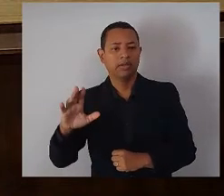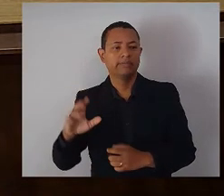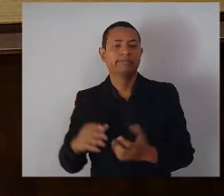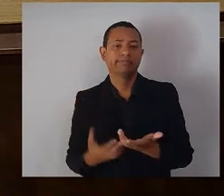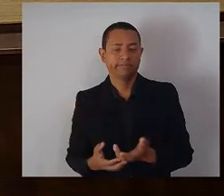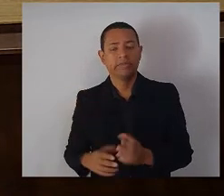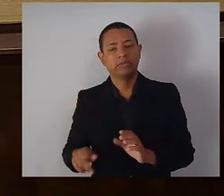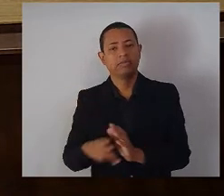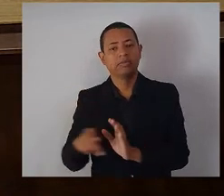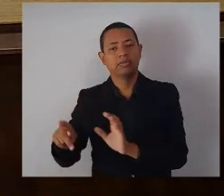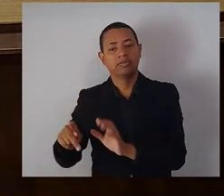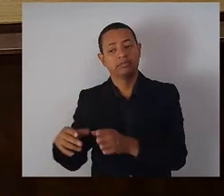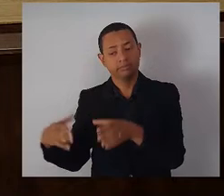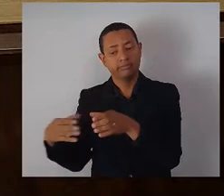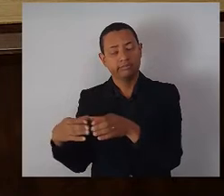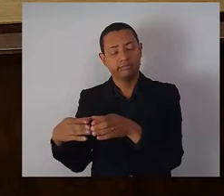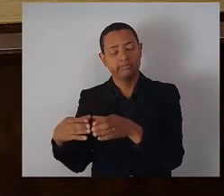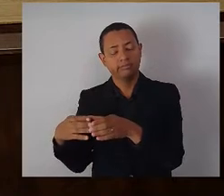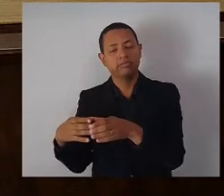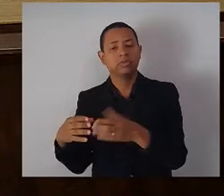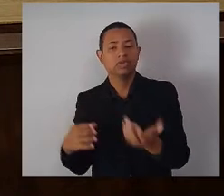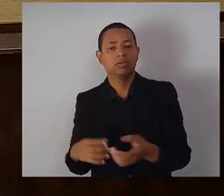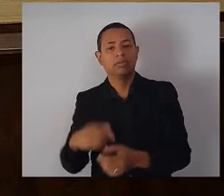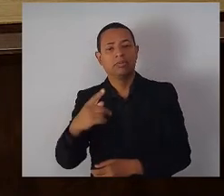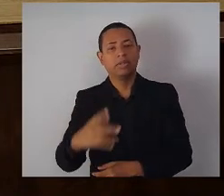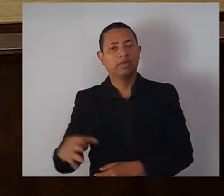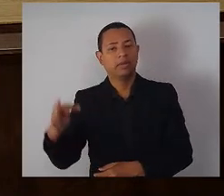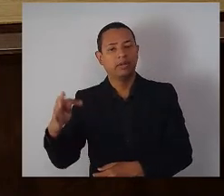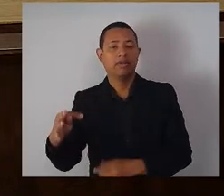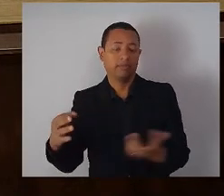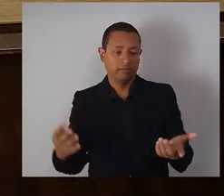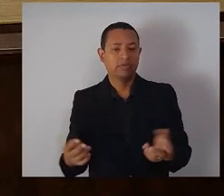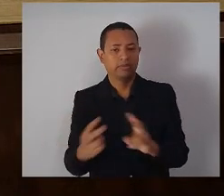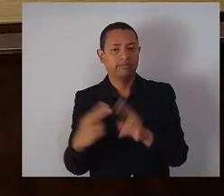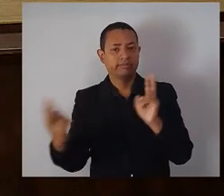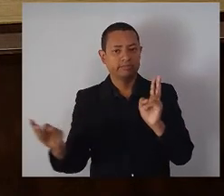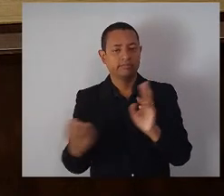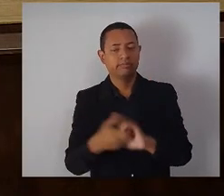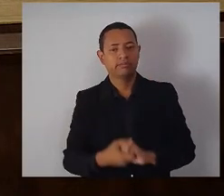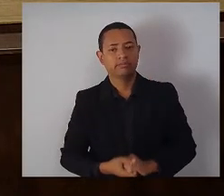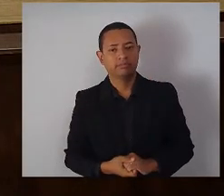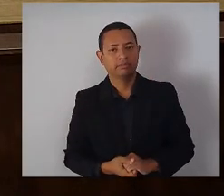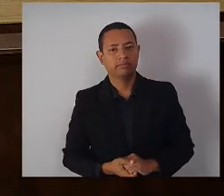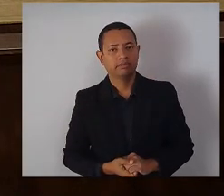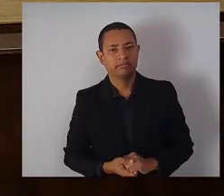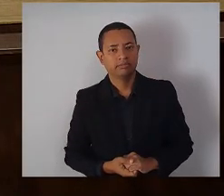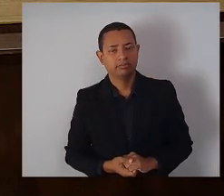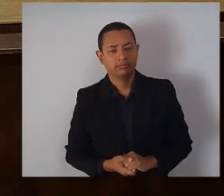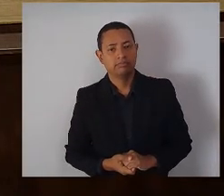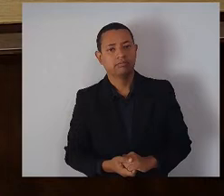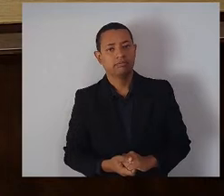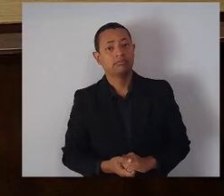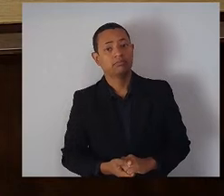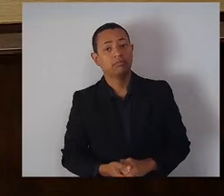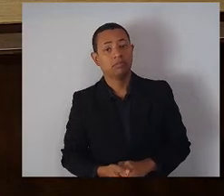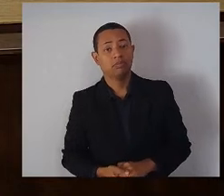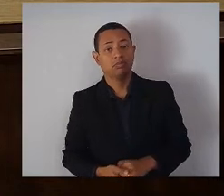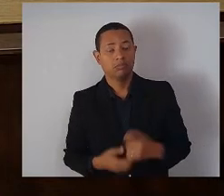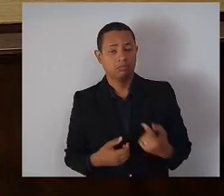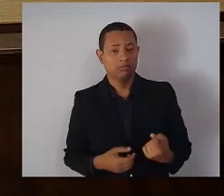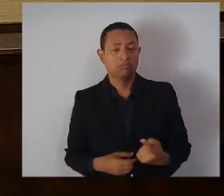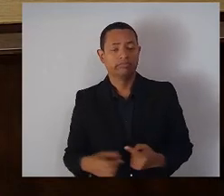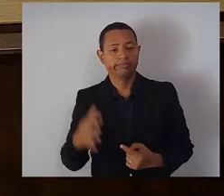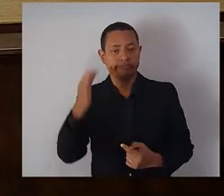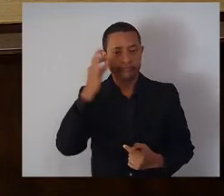Trabalhadores, Diretório Regional do Ceará, virtual. Bom, isso daqui é virtual, outro é presencial. Vamos lá. Ação